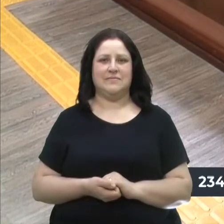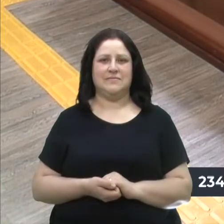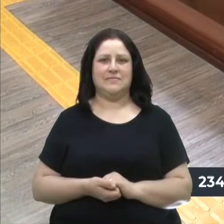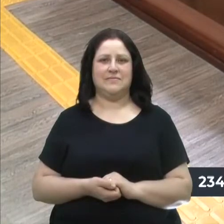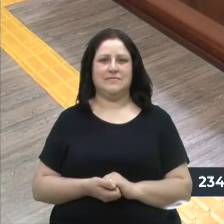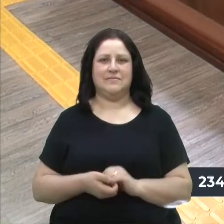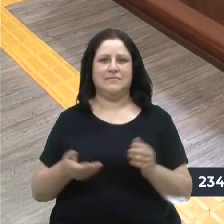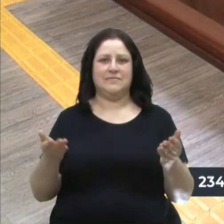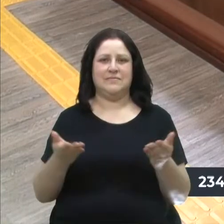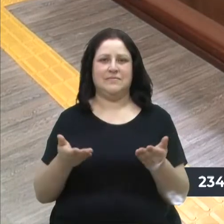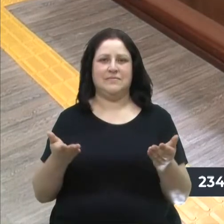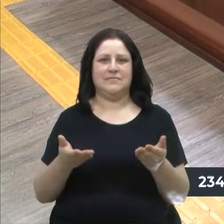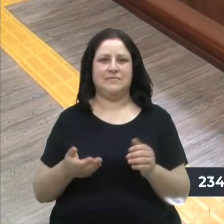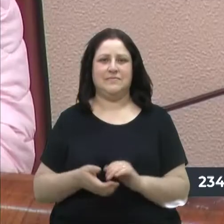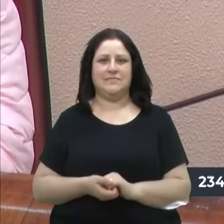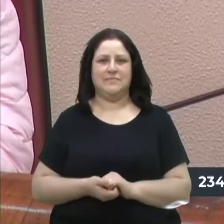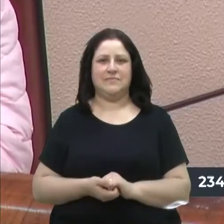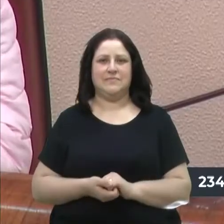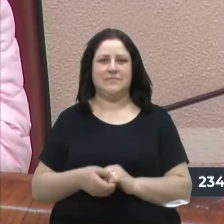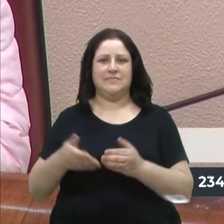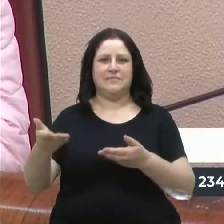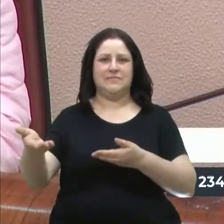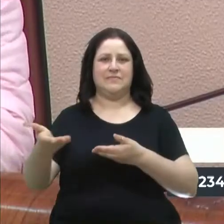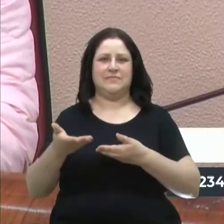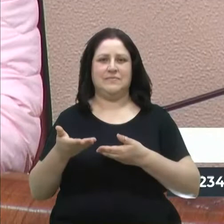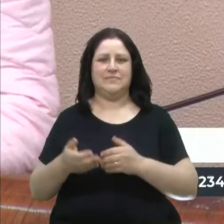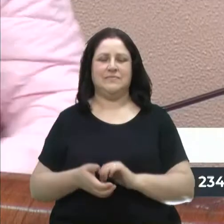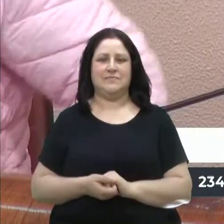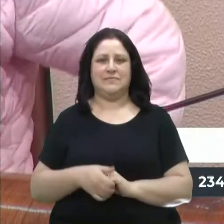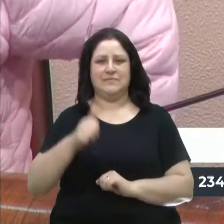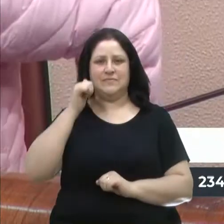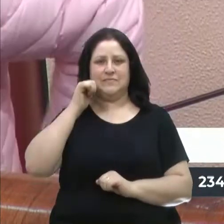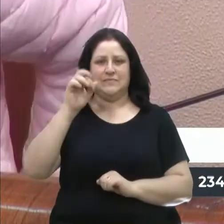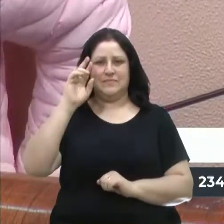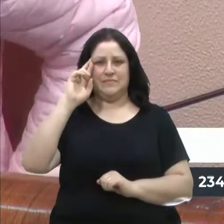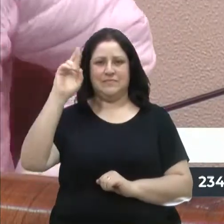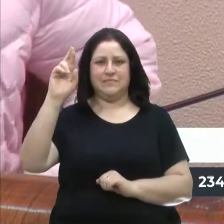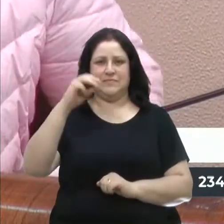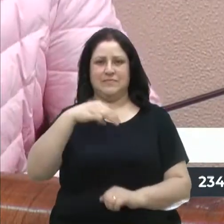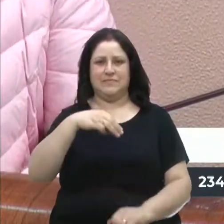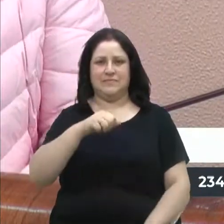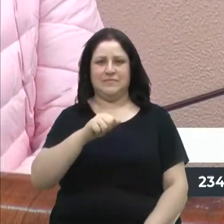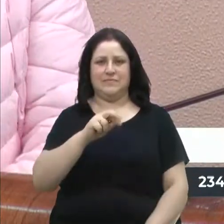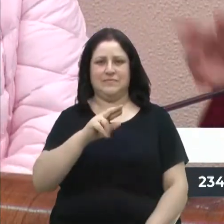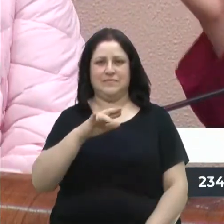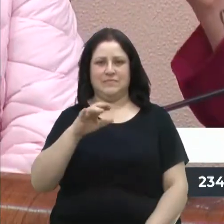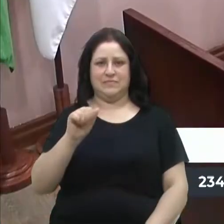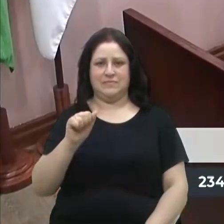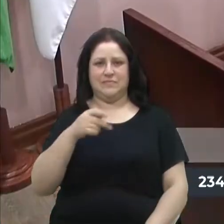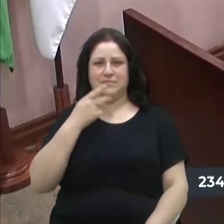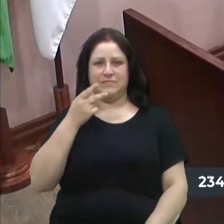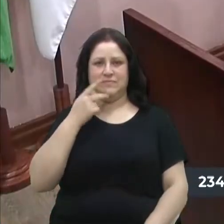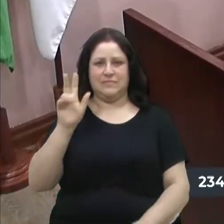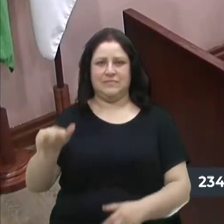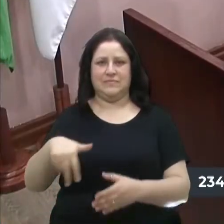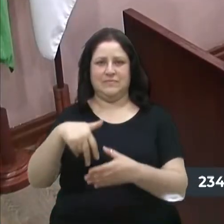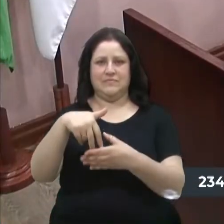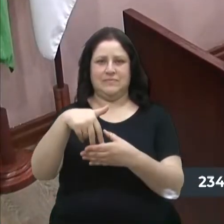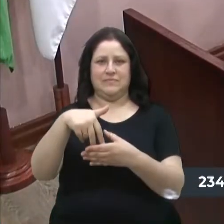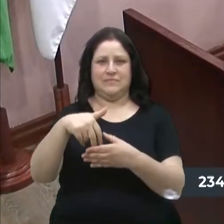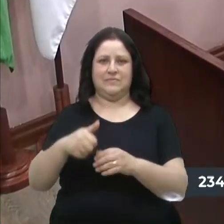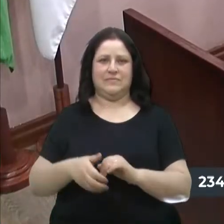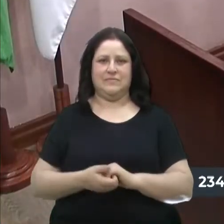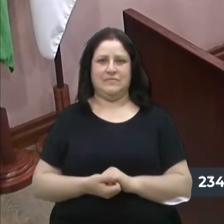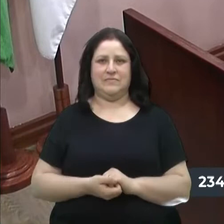nesse momento convido a Diretora Maria Roseli para sua manifestação da Tribuna